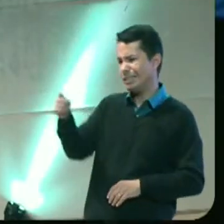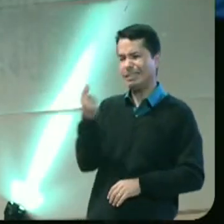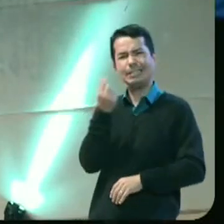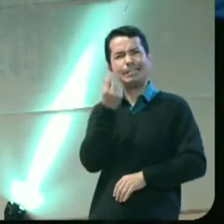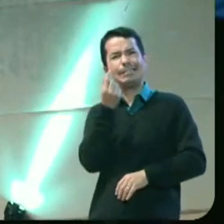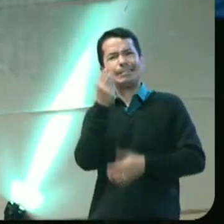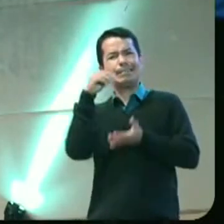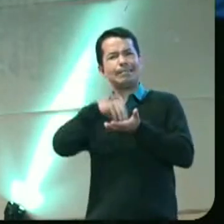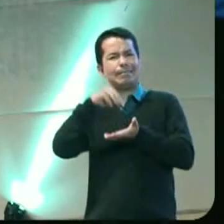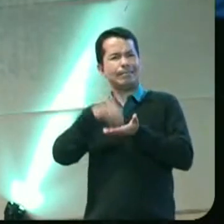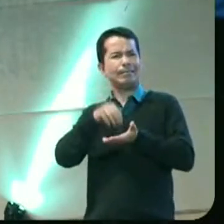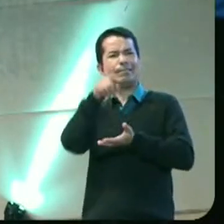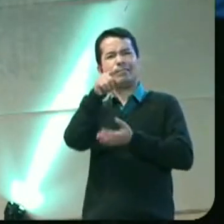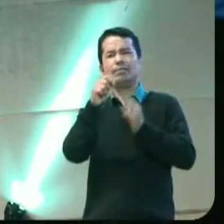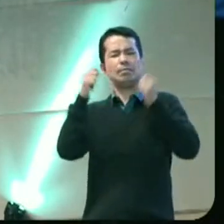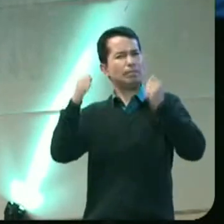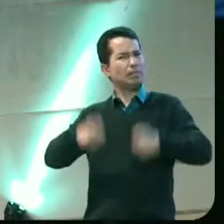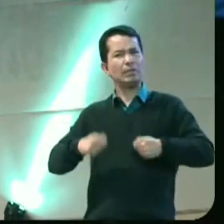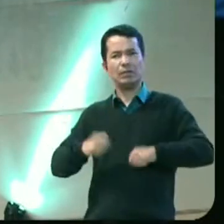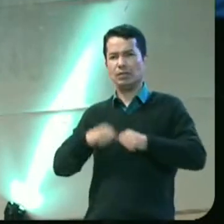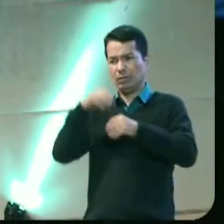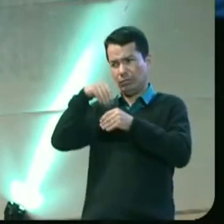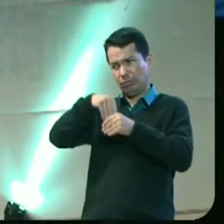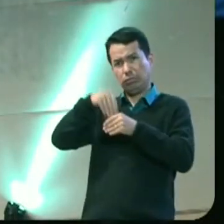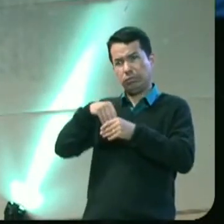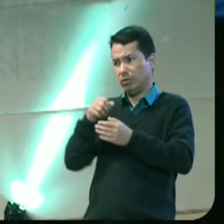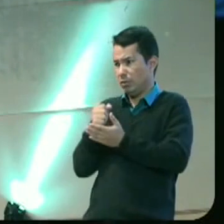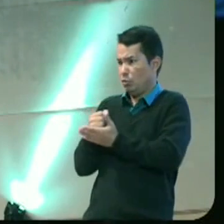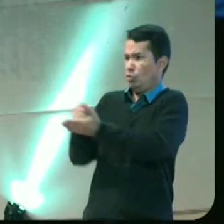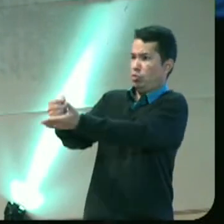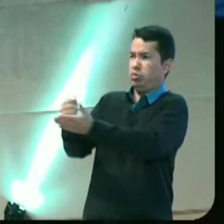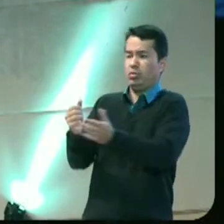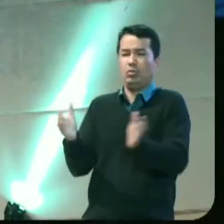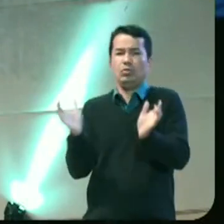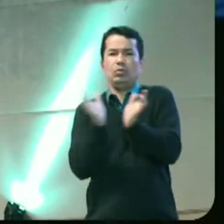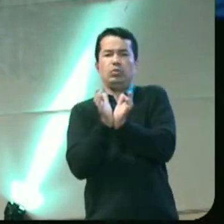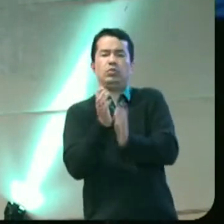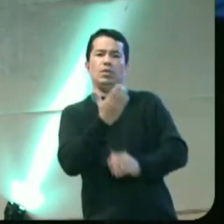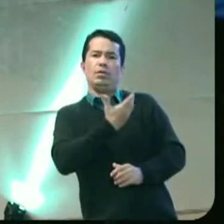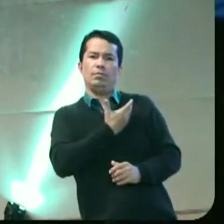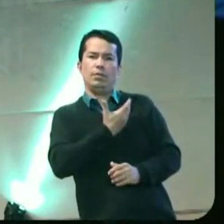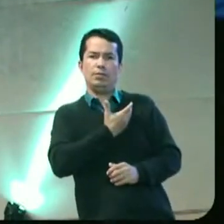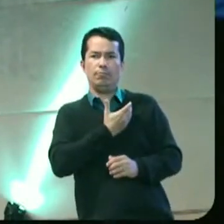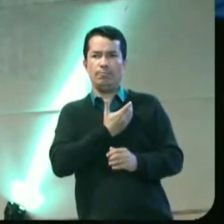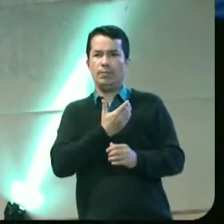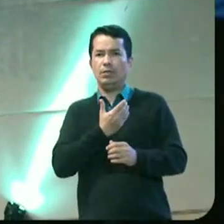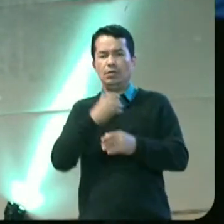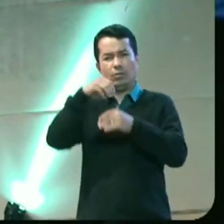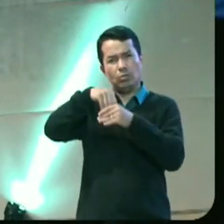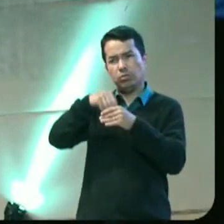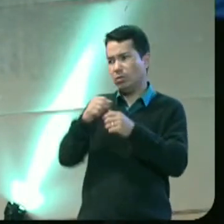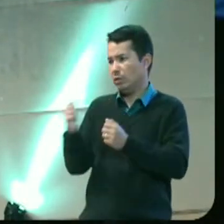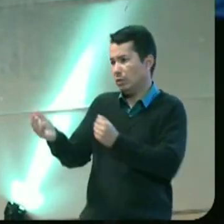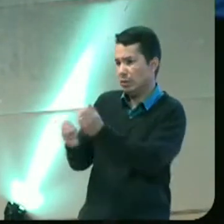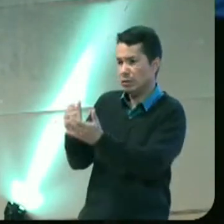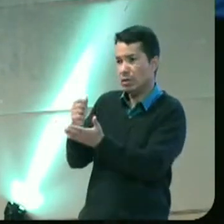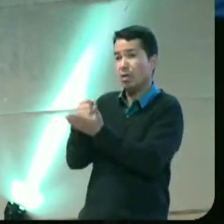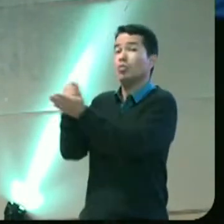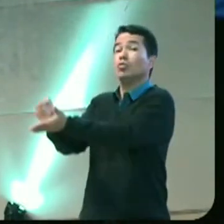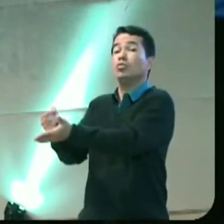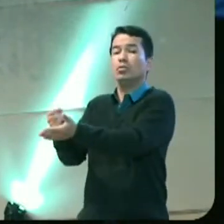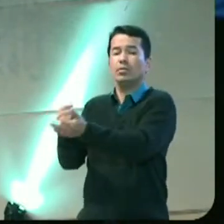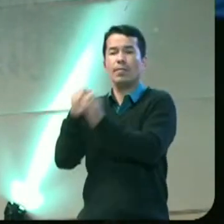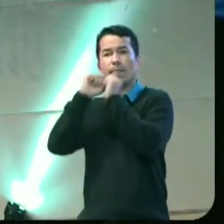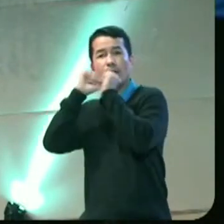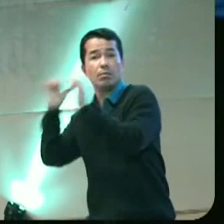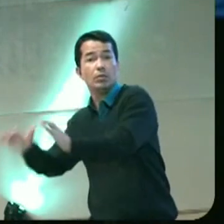dificuldades. Se junte com a sua célula, com o seu grupo de amigos da igreja, e abençoe a vida de alguém que está passando